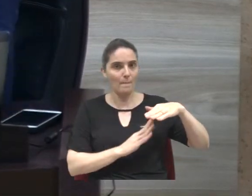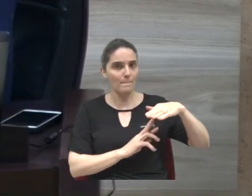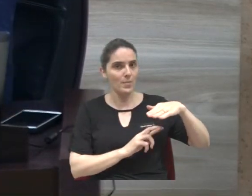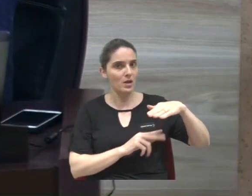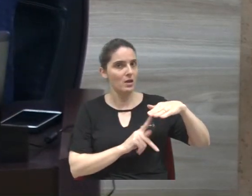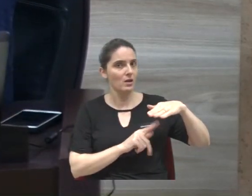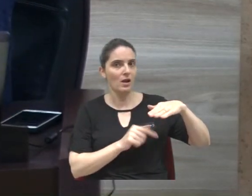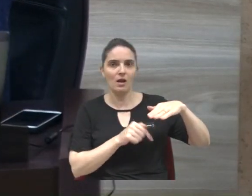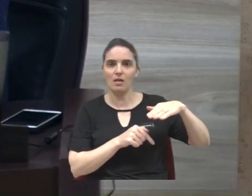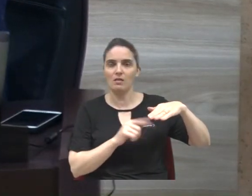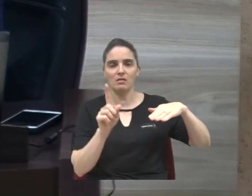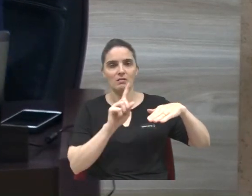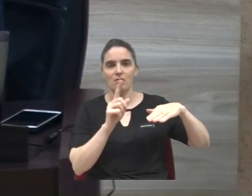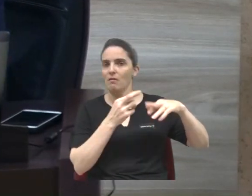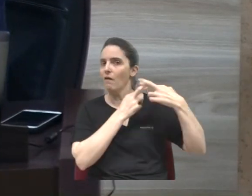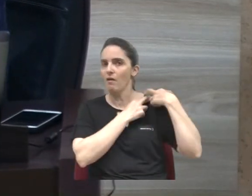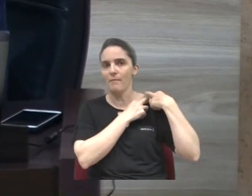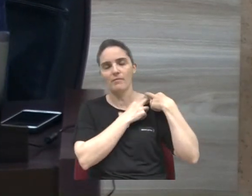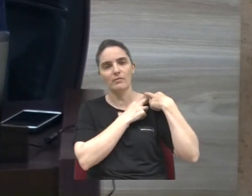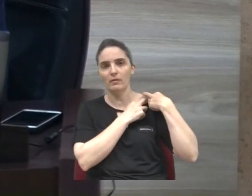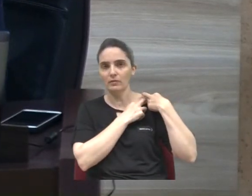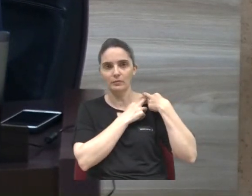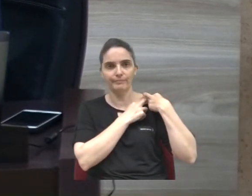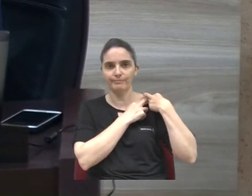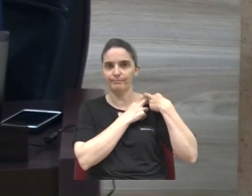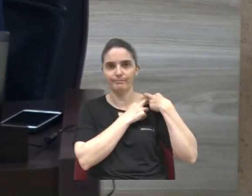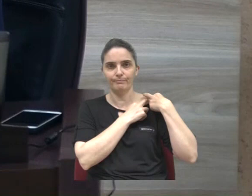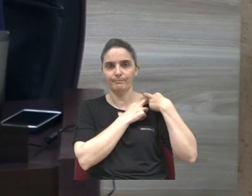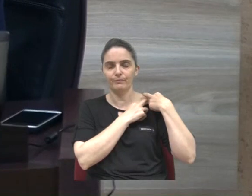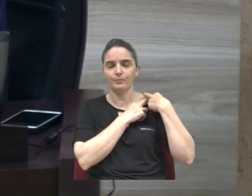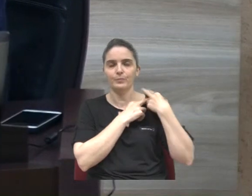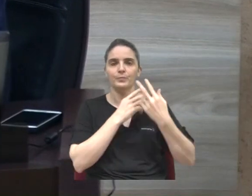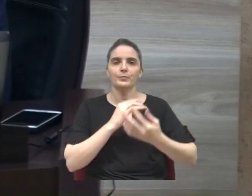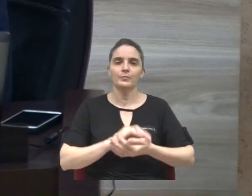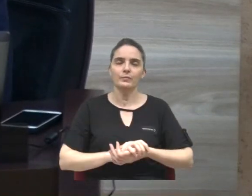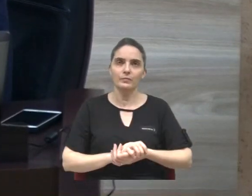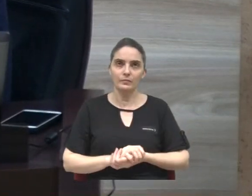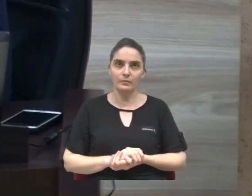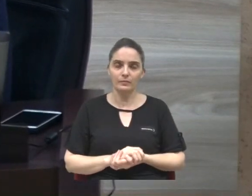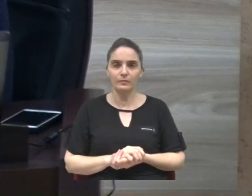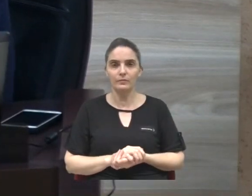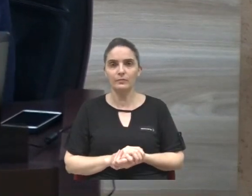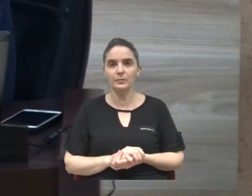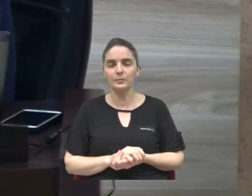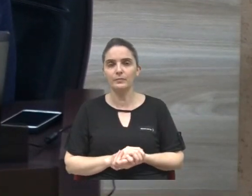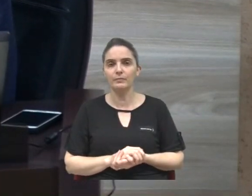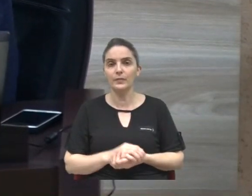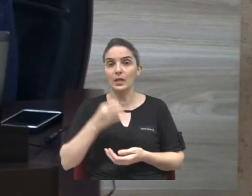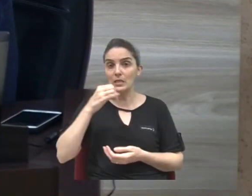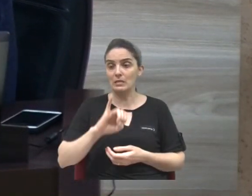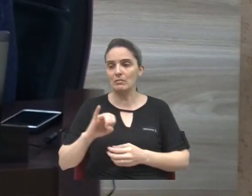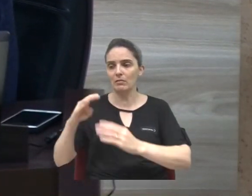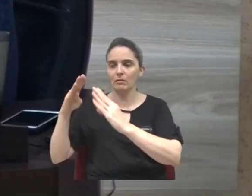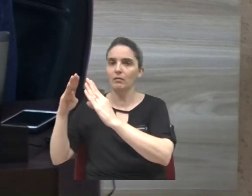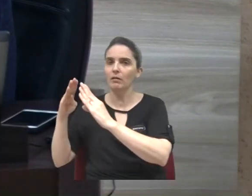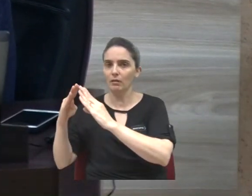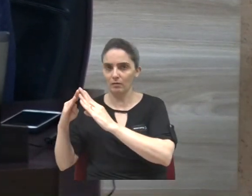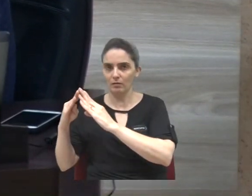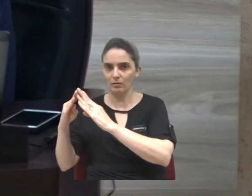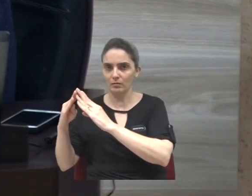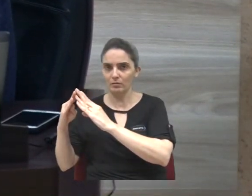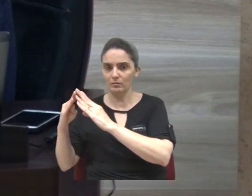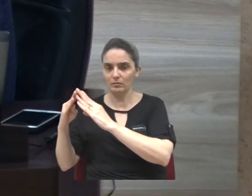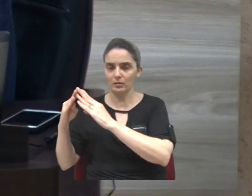pessoas e, consequentemente, de consumo do imóvel, caso de imóveis em que esteve com período sem morador